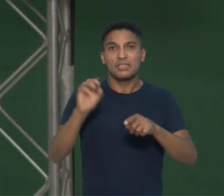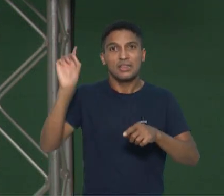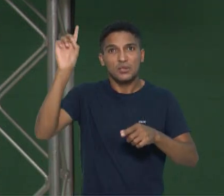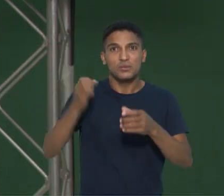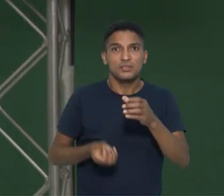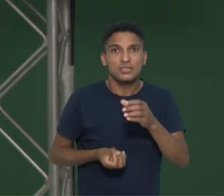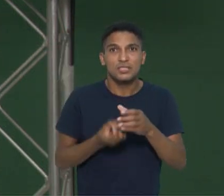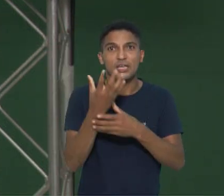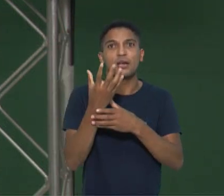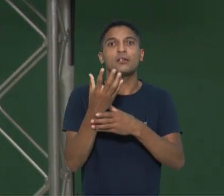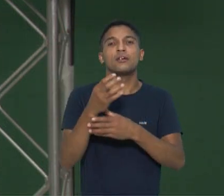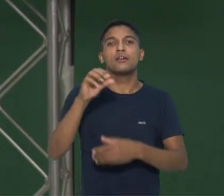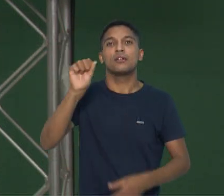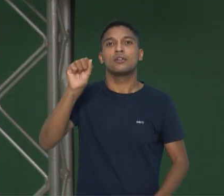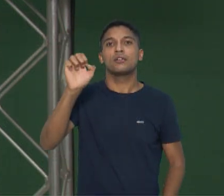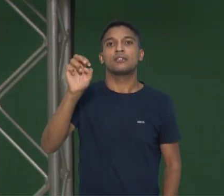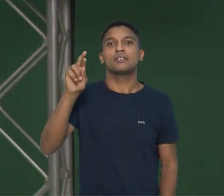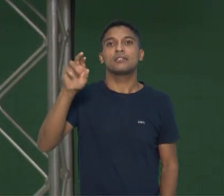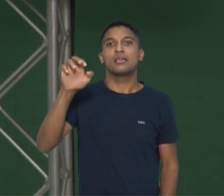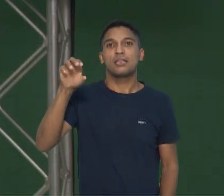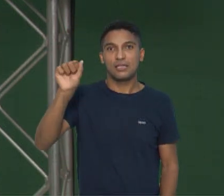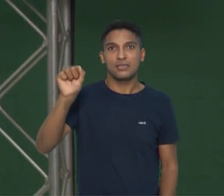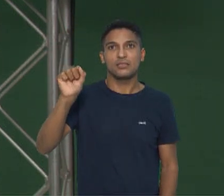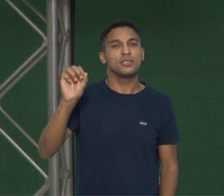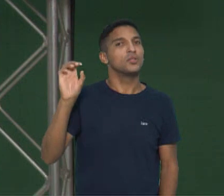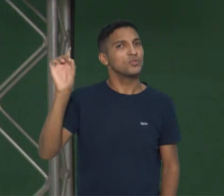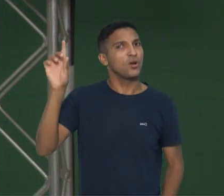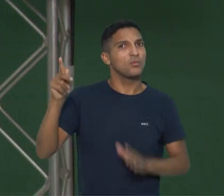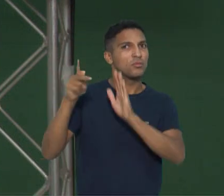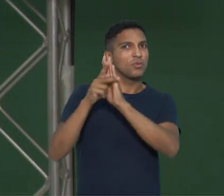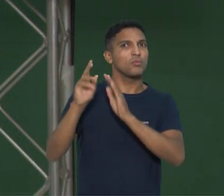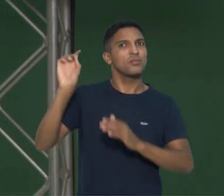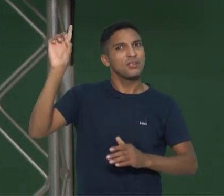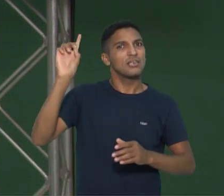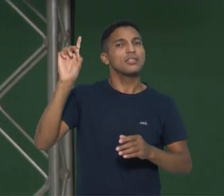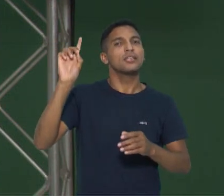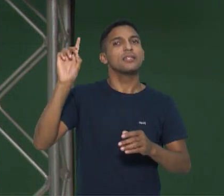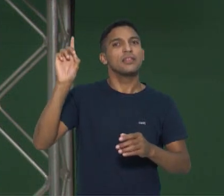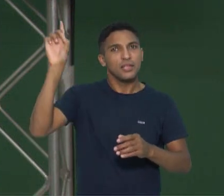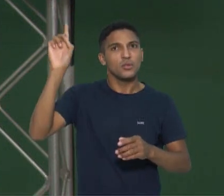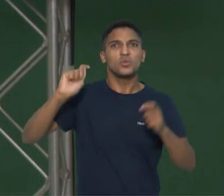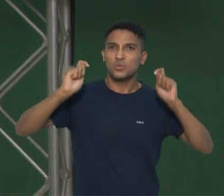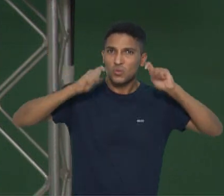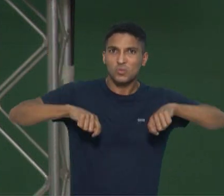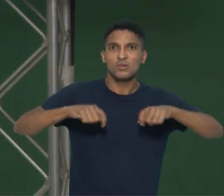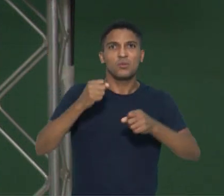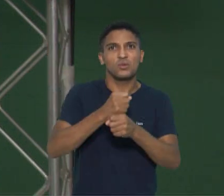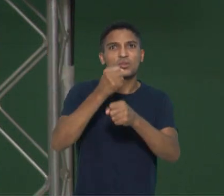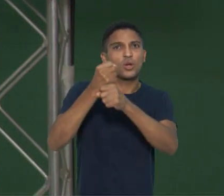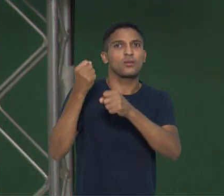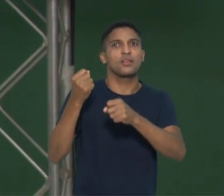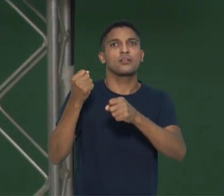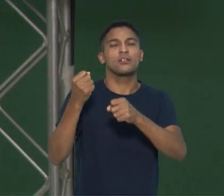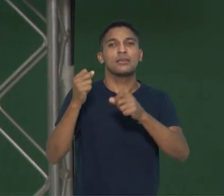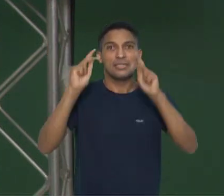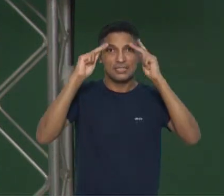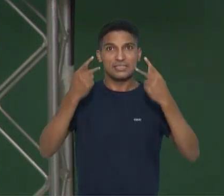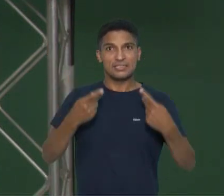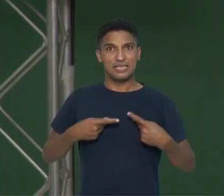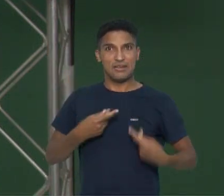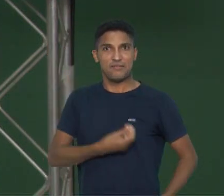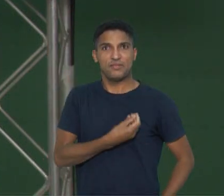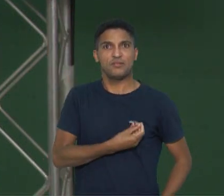lá na fé deles, só Deus constrói seres vivos, tá? Então, as plantas, né,